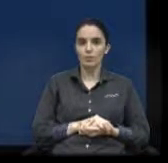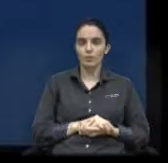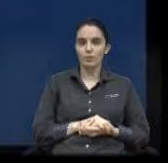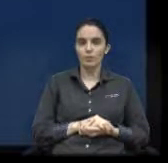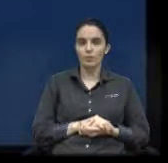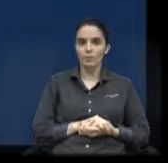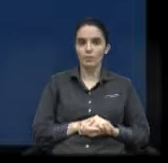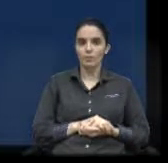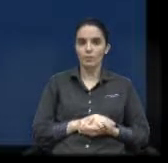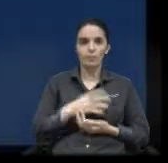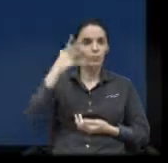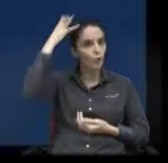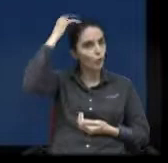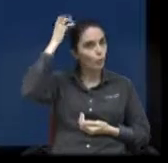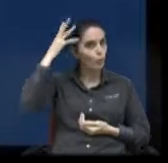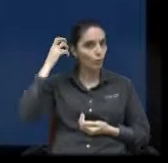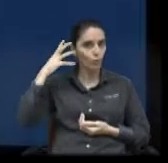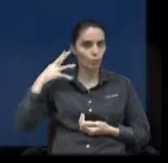Lubogo.